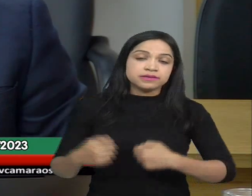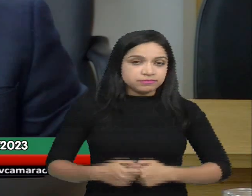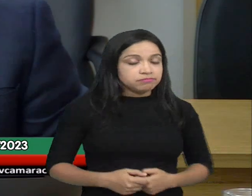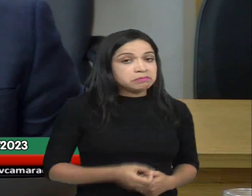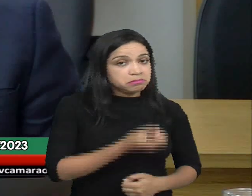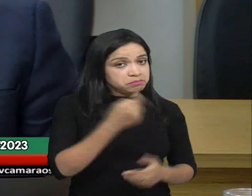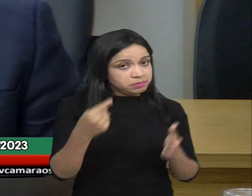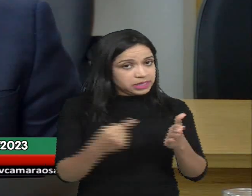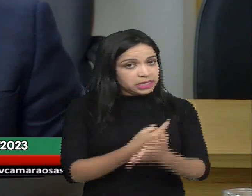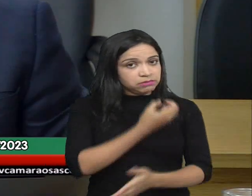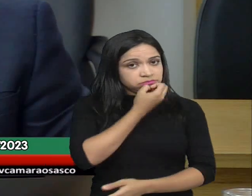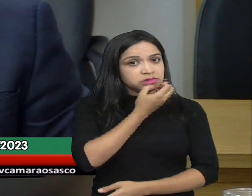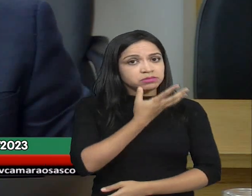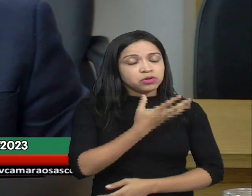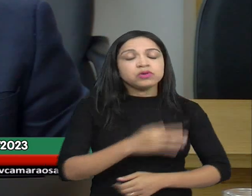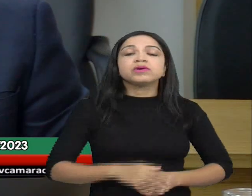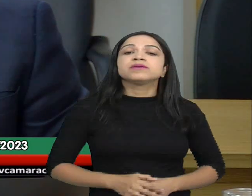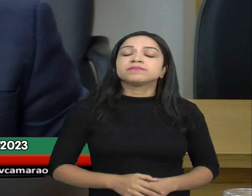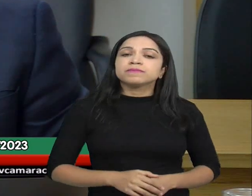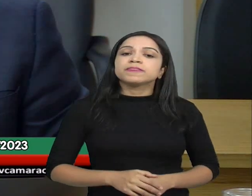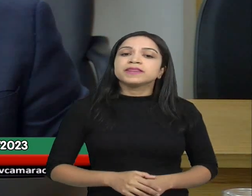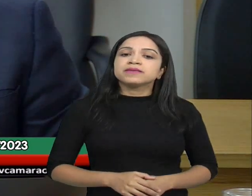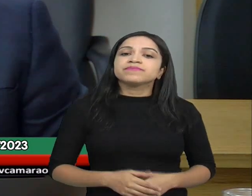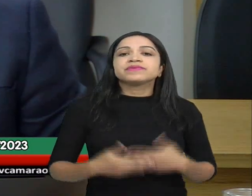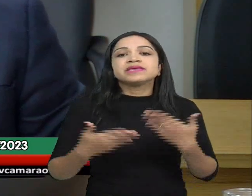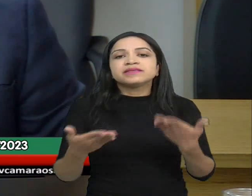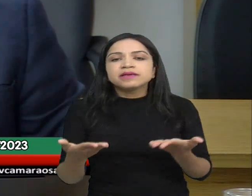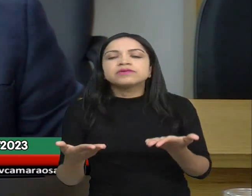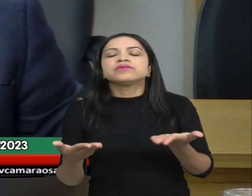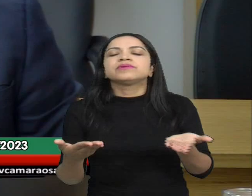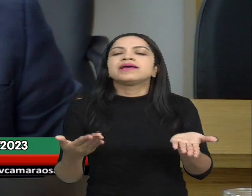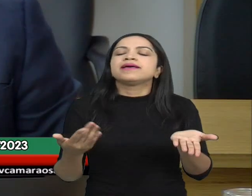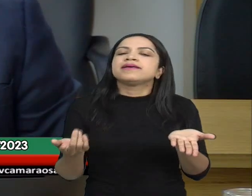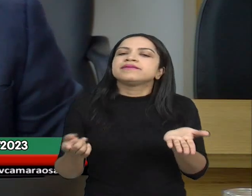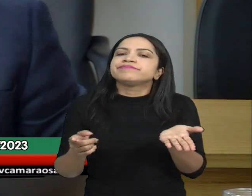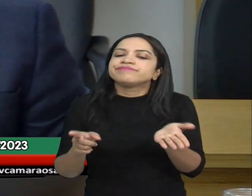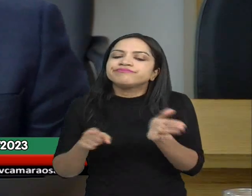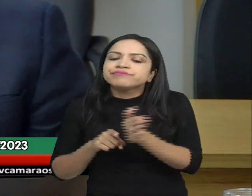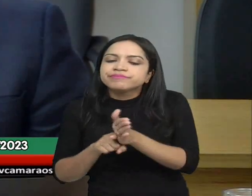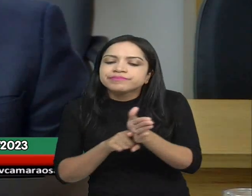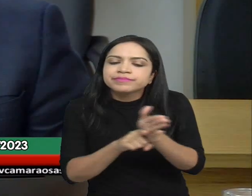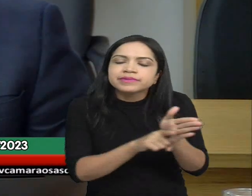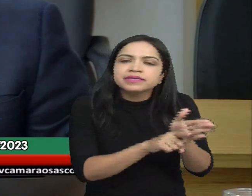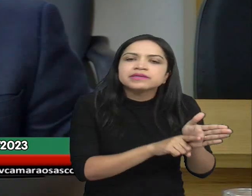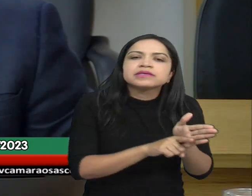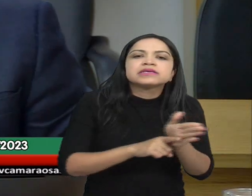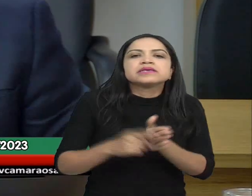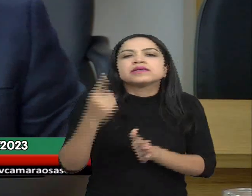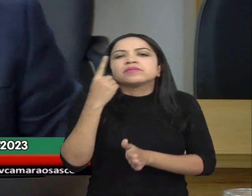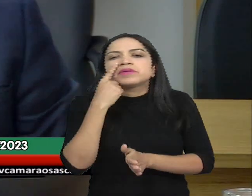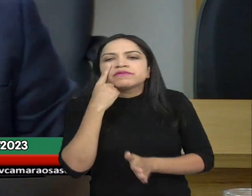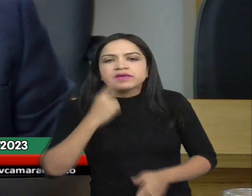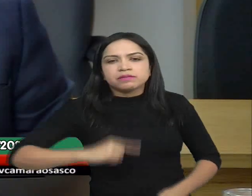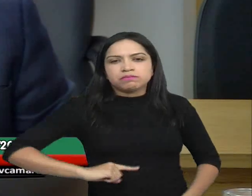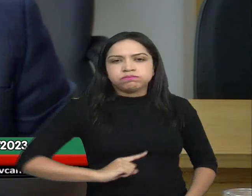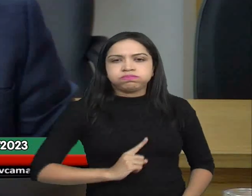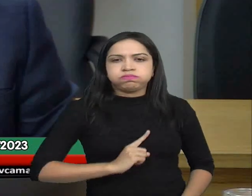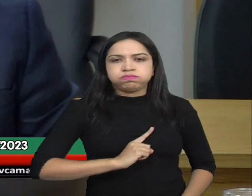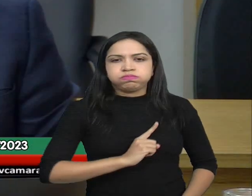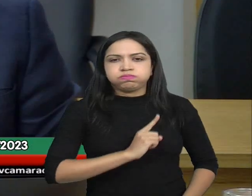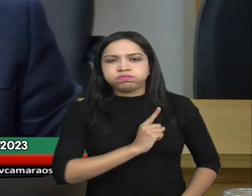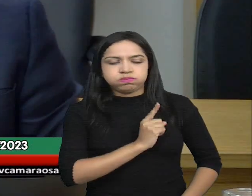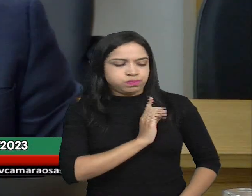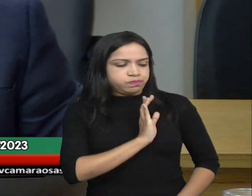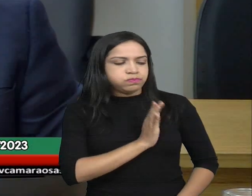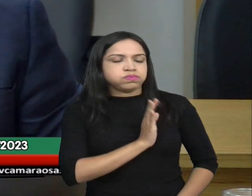mais para o final da investigação. É um exame invasivo, é um exame que tem as complicações, tanto de punção como do